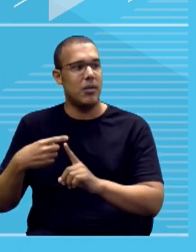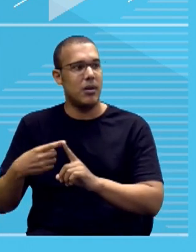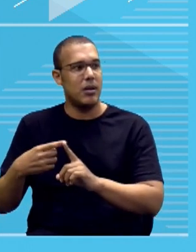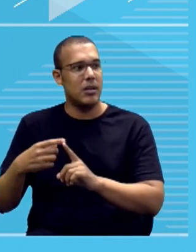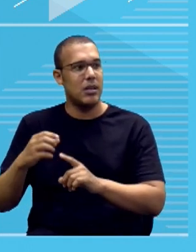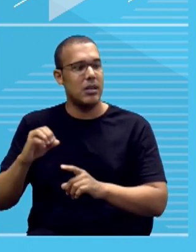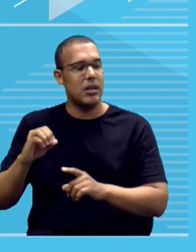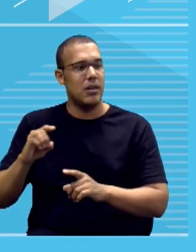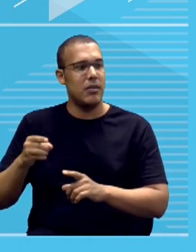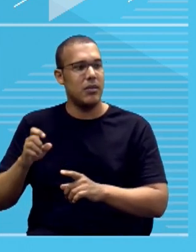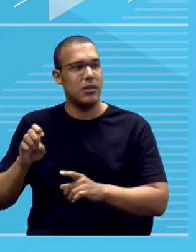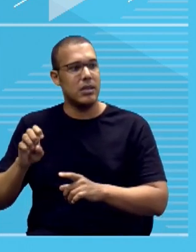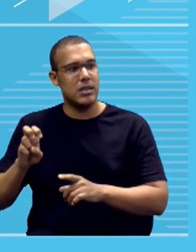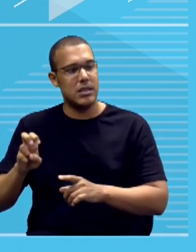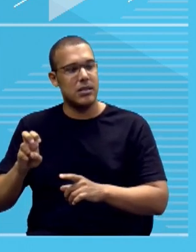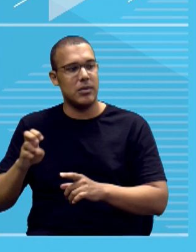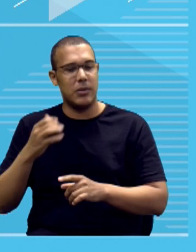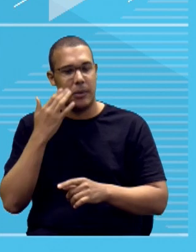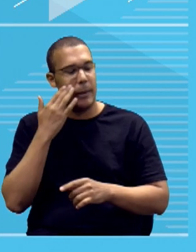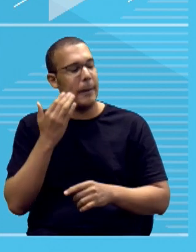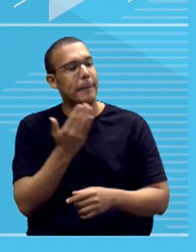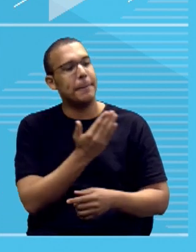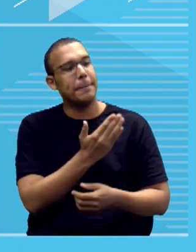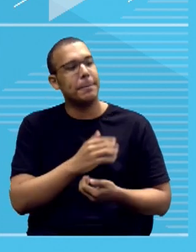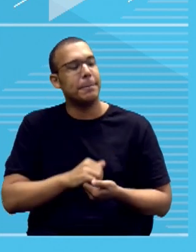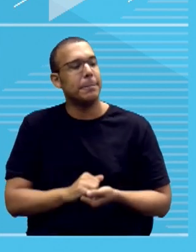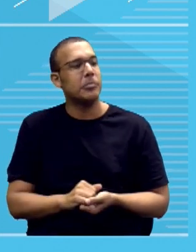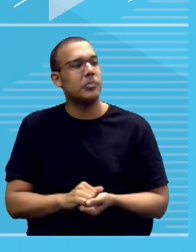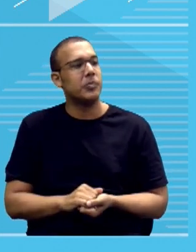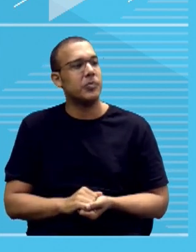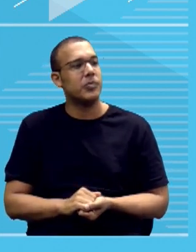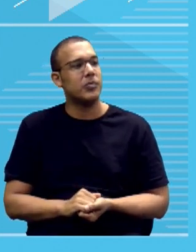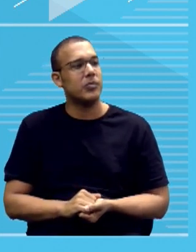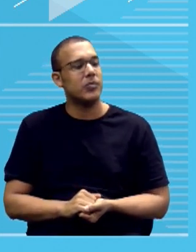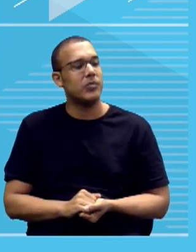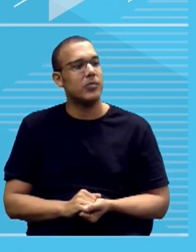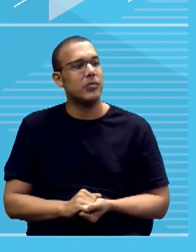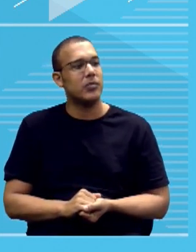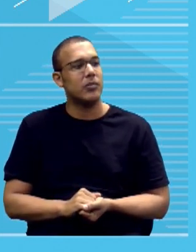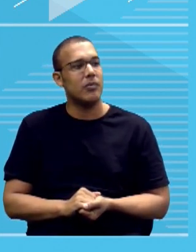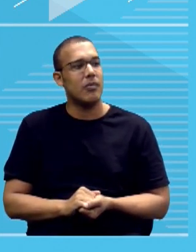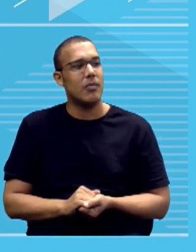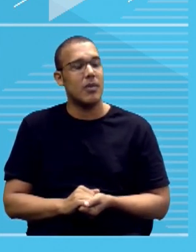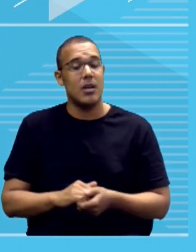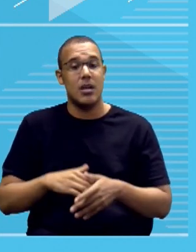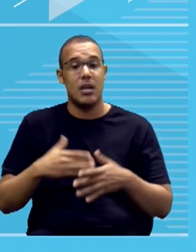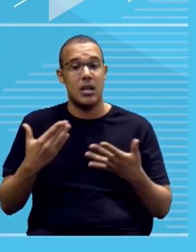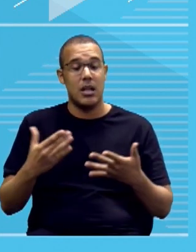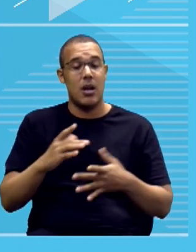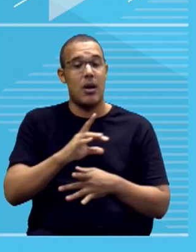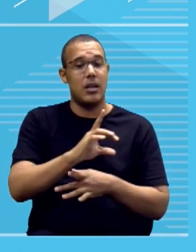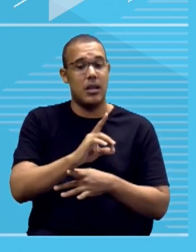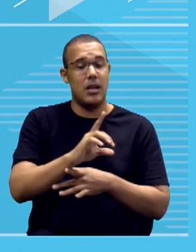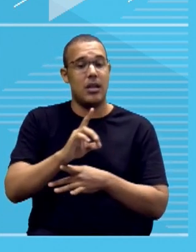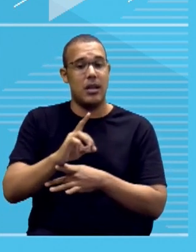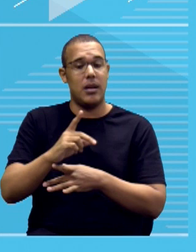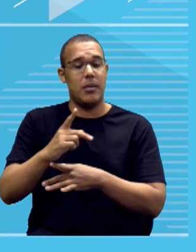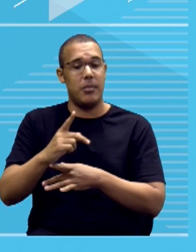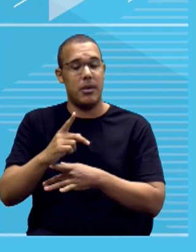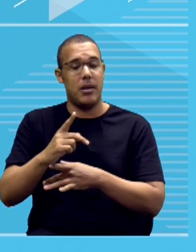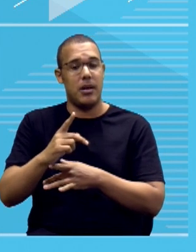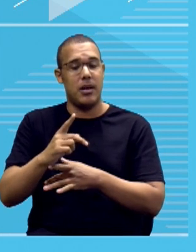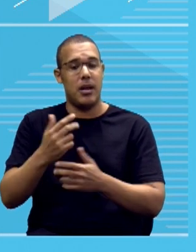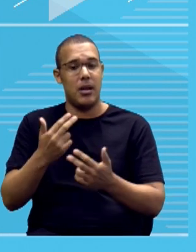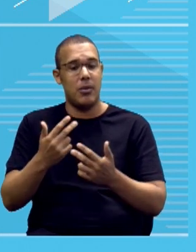vezes 2 dá 1. 1 sobre 2,5. Então, a minha DDP daria 2 sobre